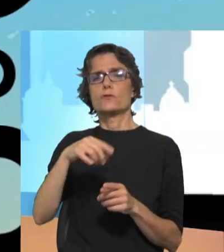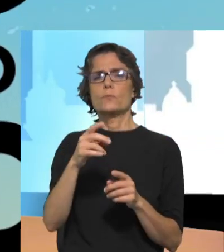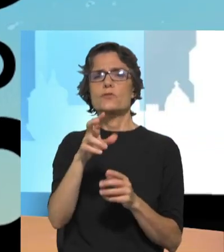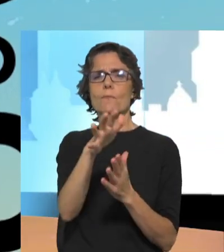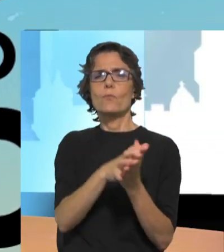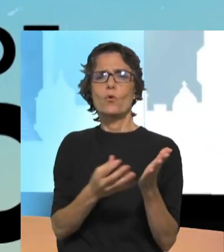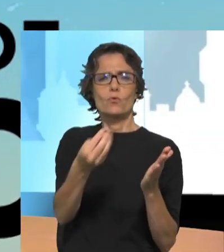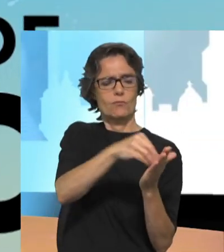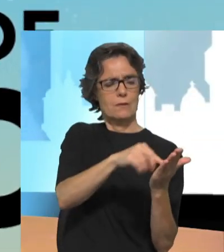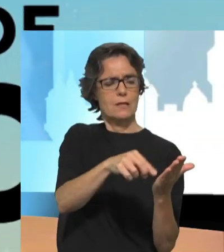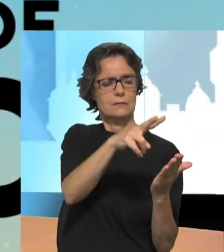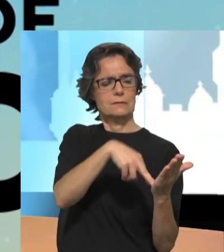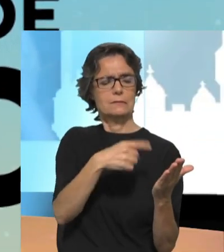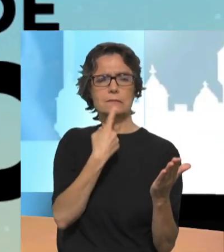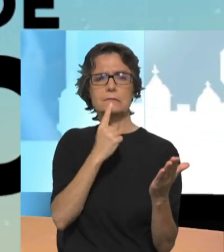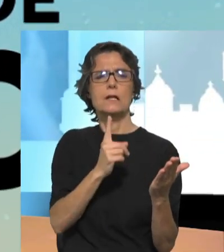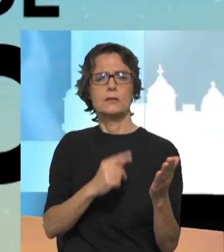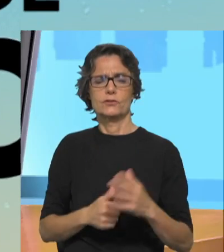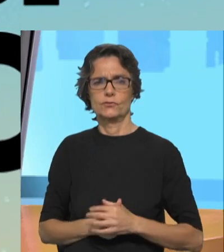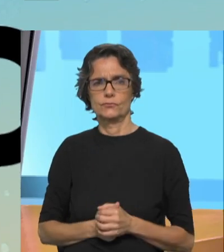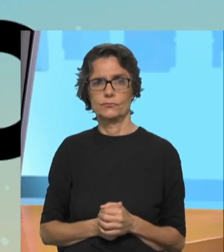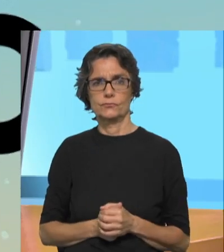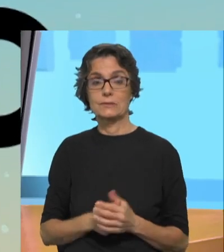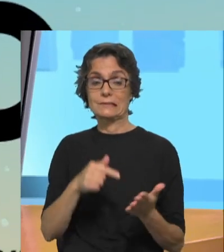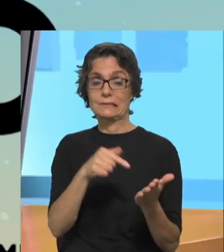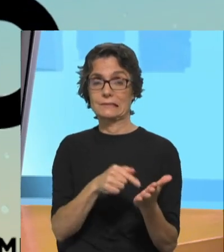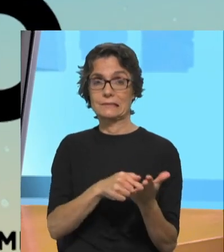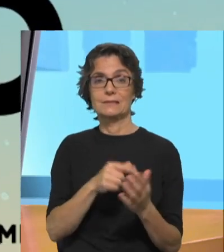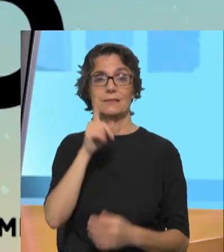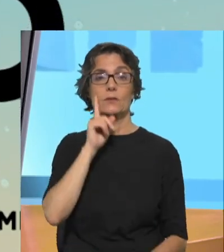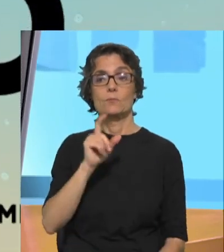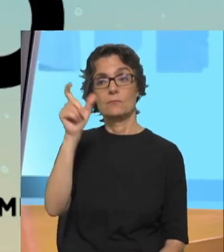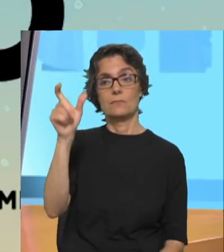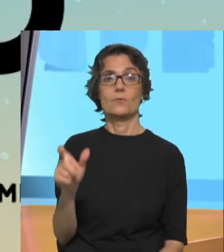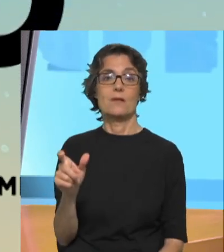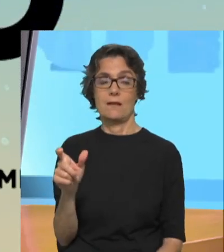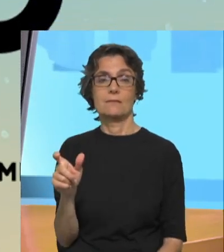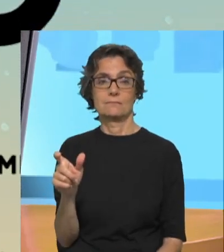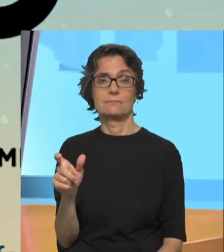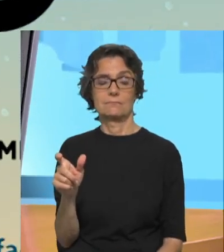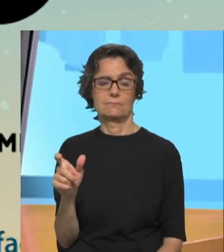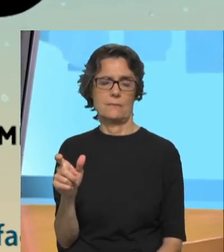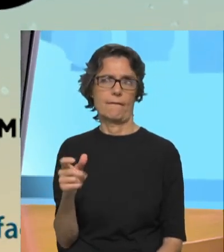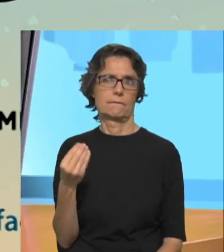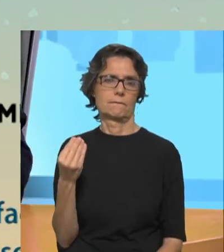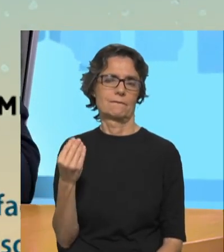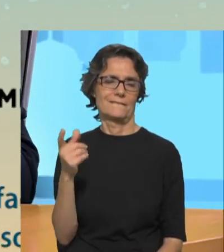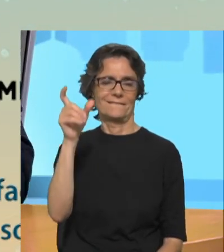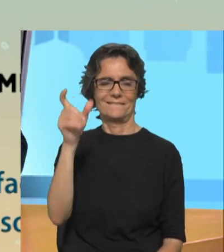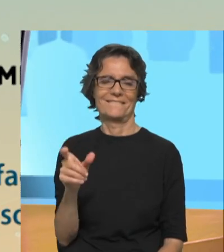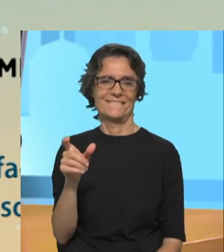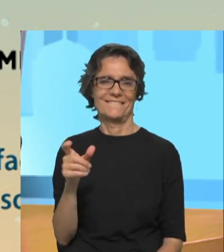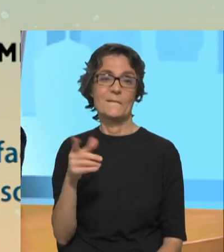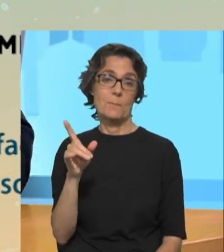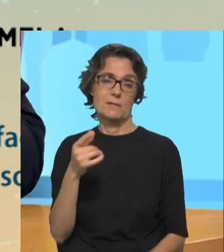que é que encontramos? Então, encontramos uma mulher com uma categoria impressionante, mas eu imagino que todos